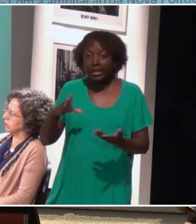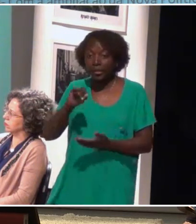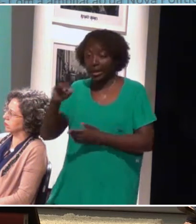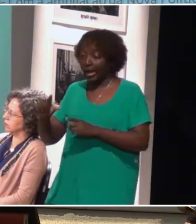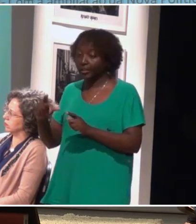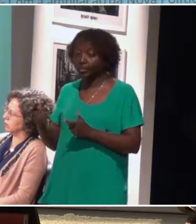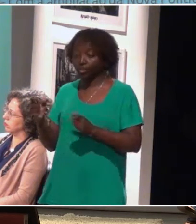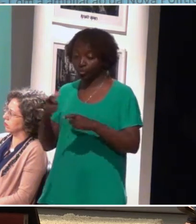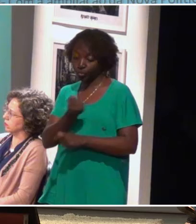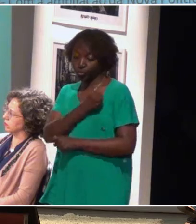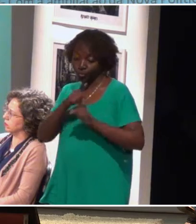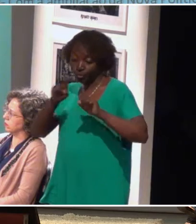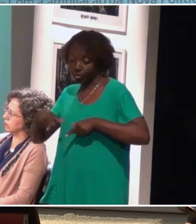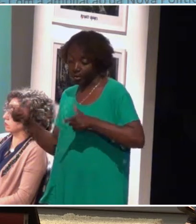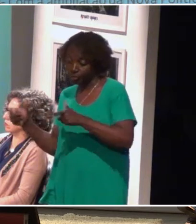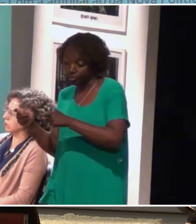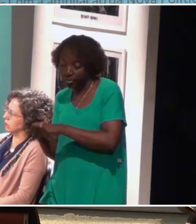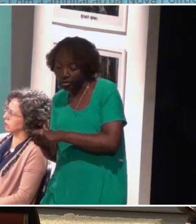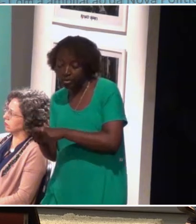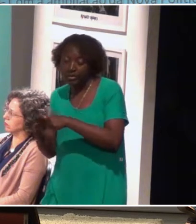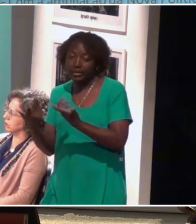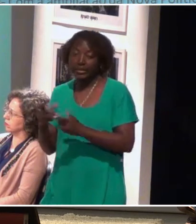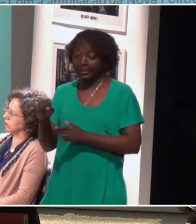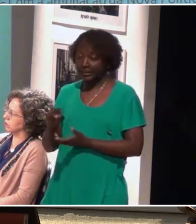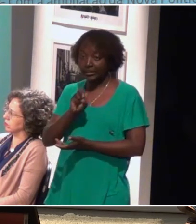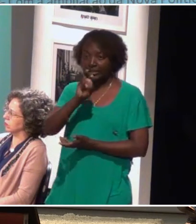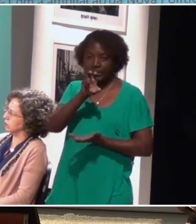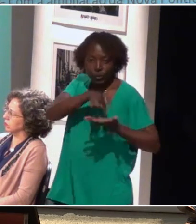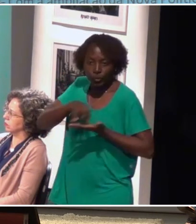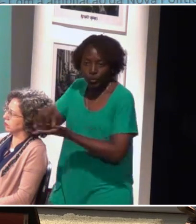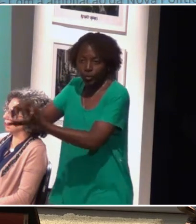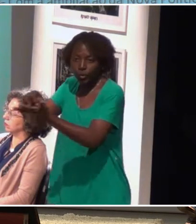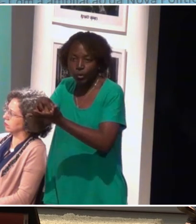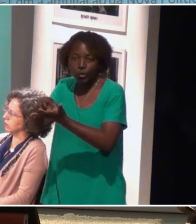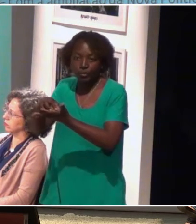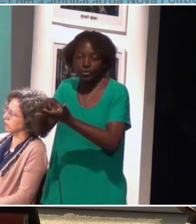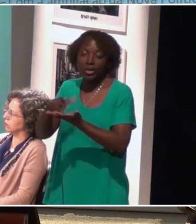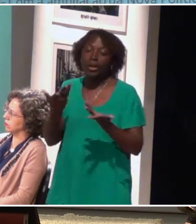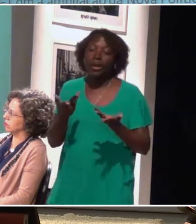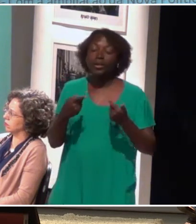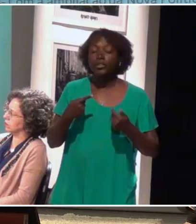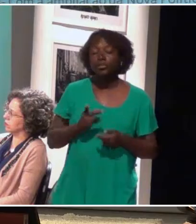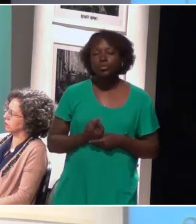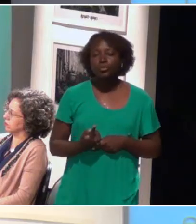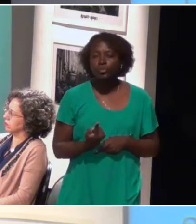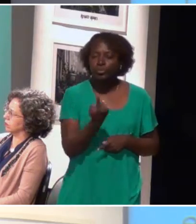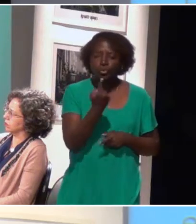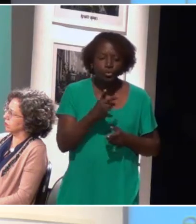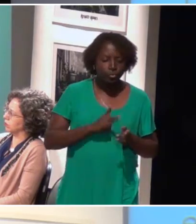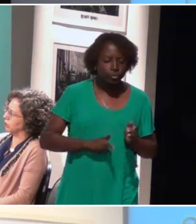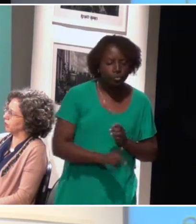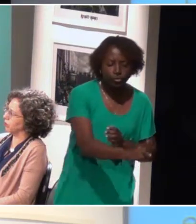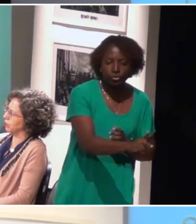E, se nós tínhamos os cinco núcleos, nós ficamos só com o de formação continuada, que aí veio o